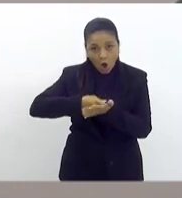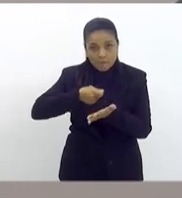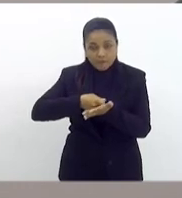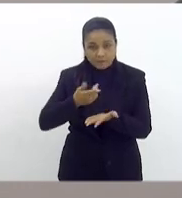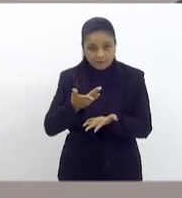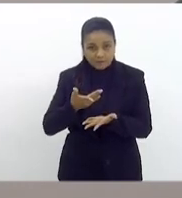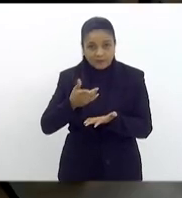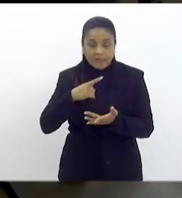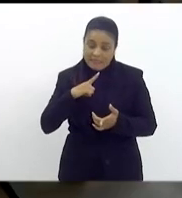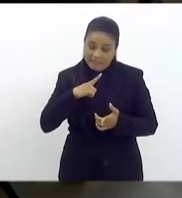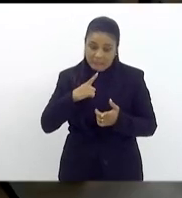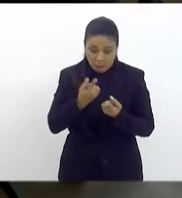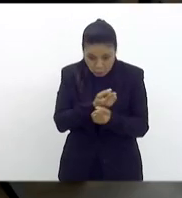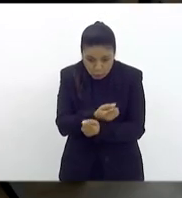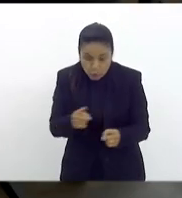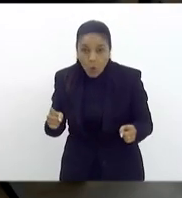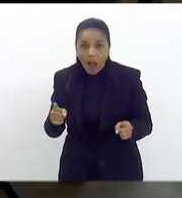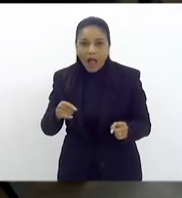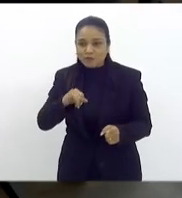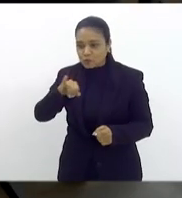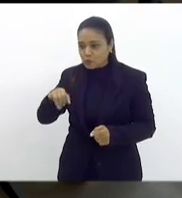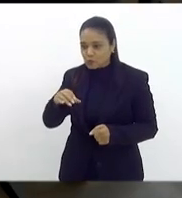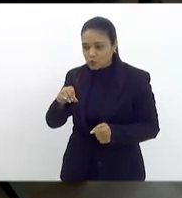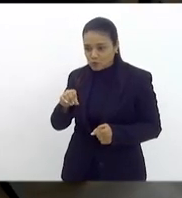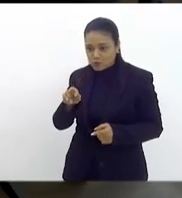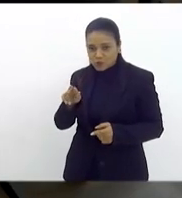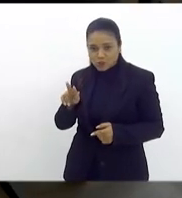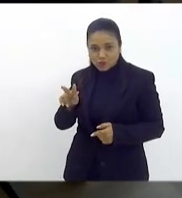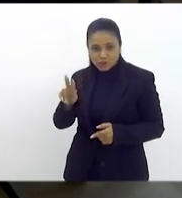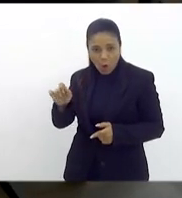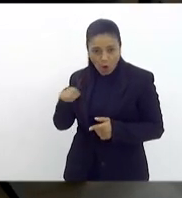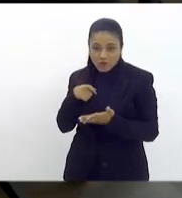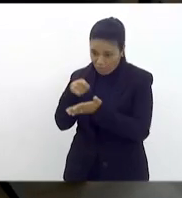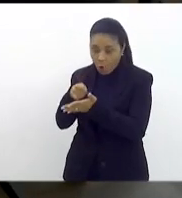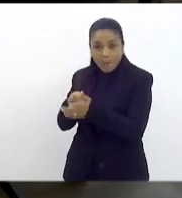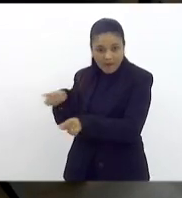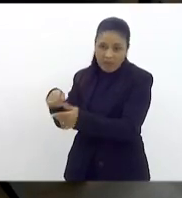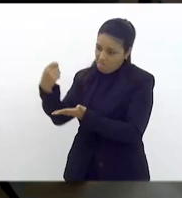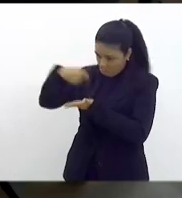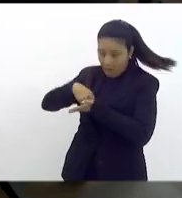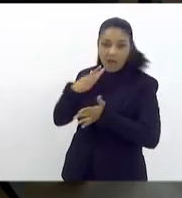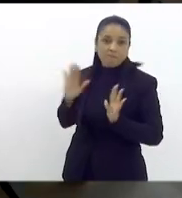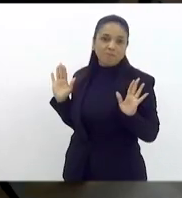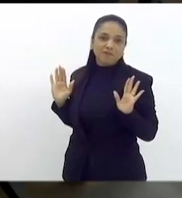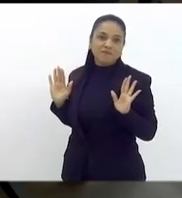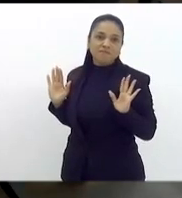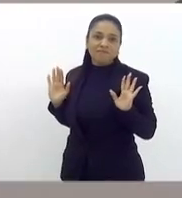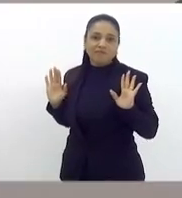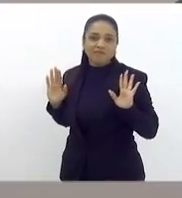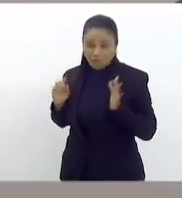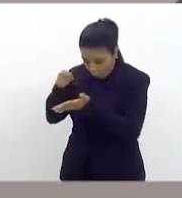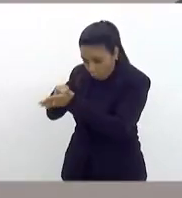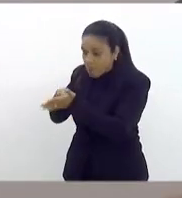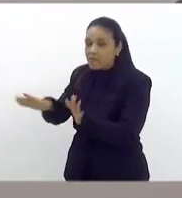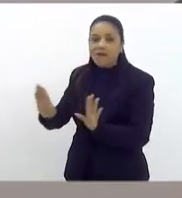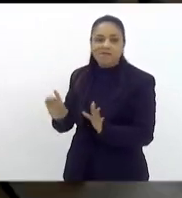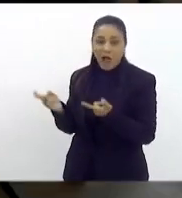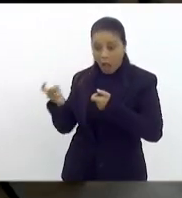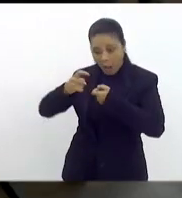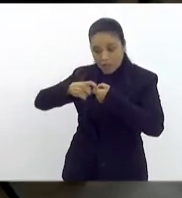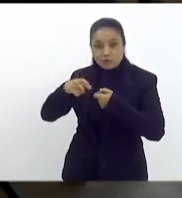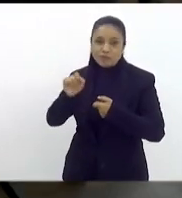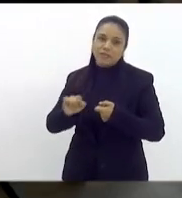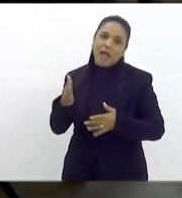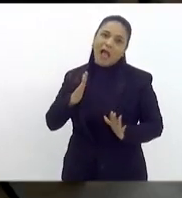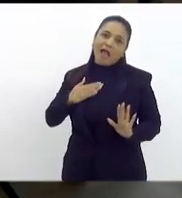no churrasco do Jorge, eu vou cobrar dele. Se dane, ele que paga. Eu já sei que momento, o ECAD não vai pagar, eu vou cobrar do Jorge. A partir do vai momento, ter que se associar e pagar